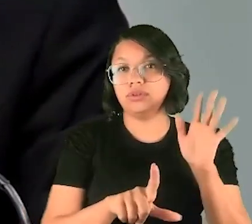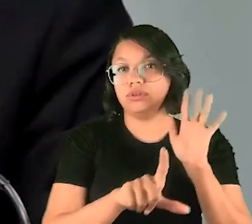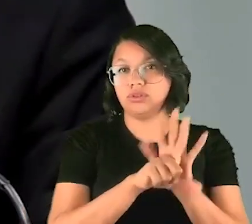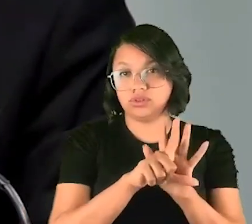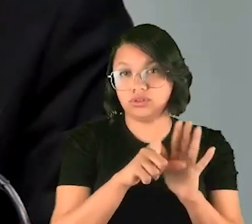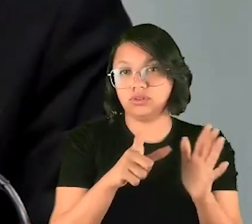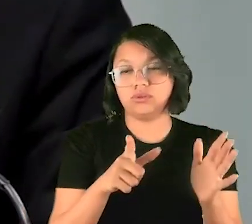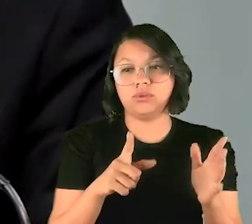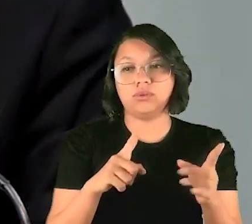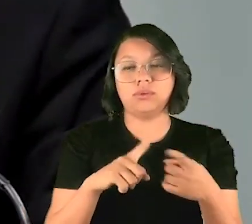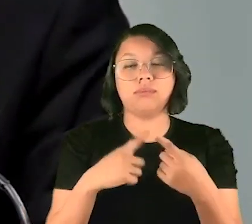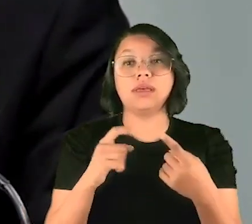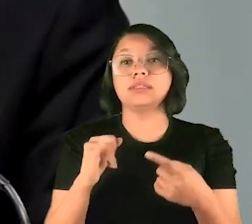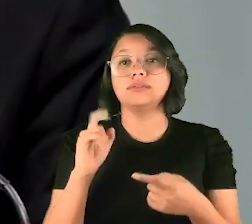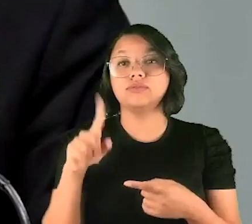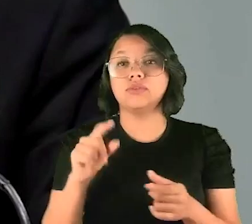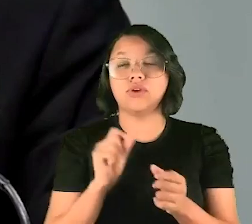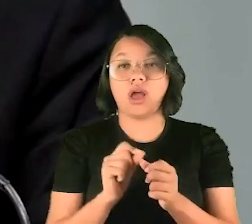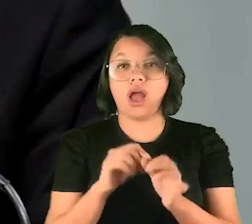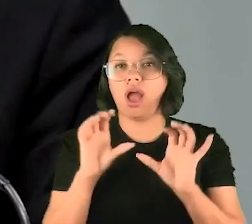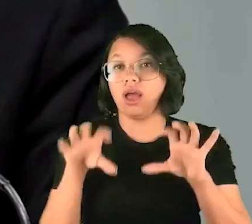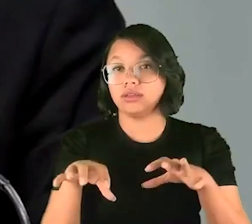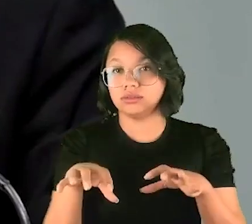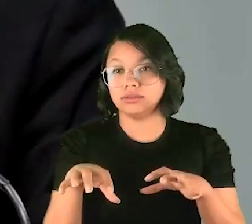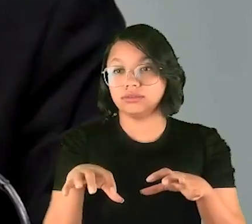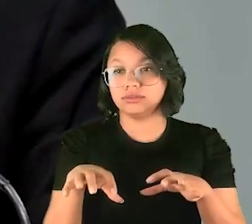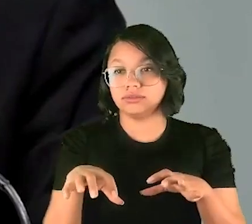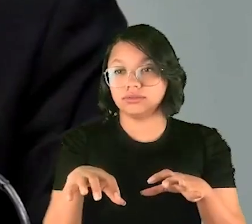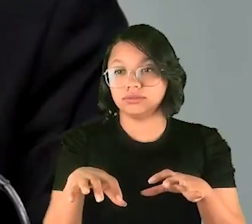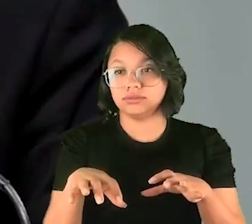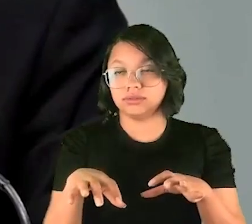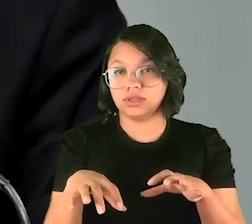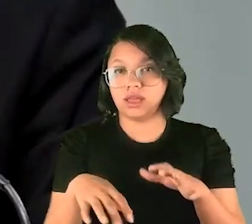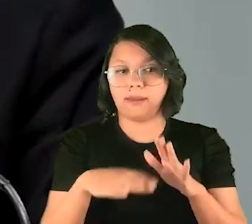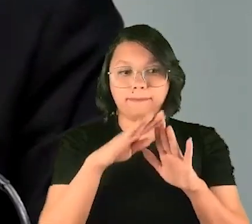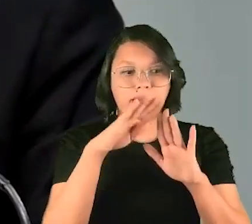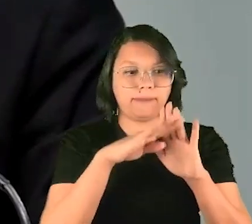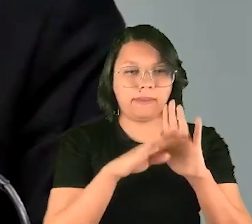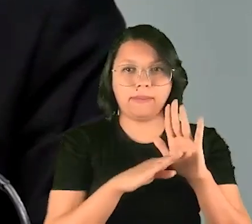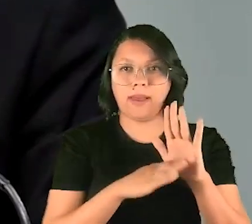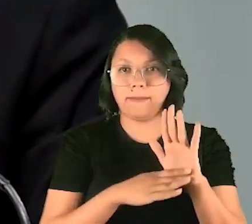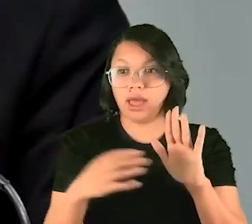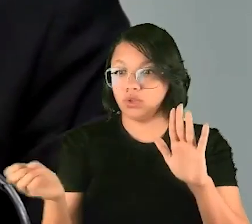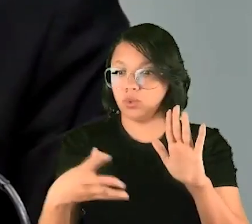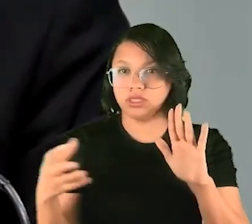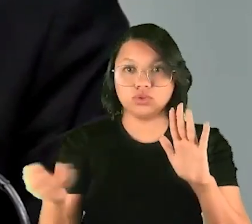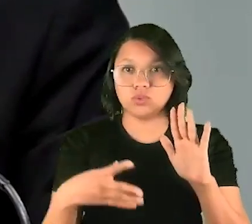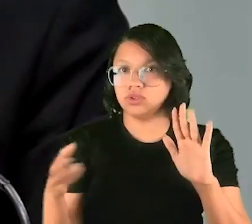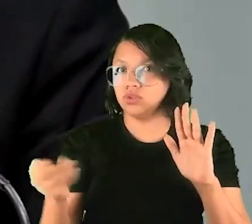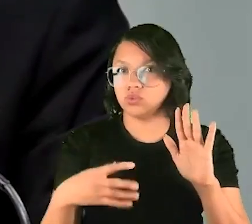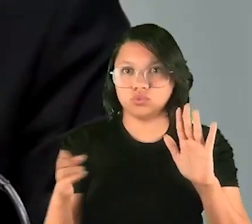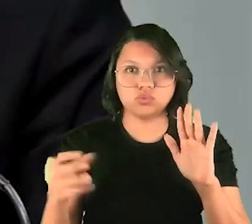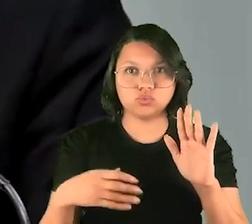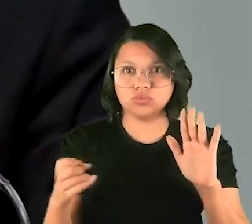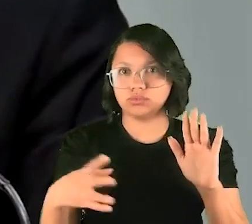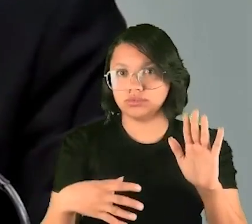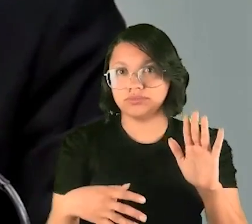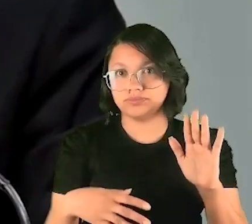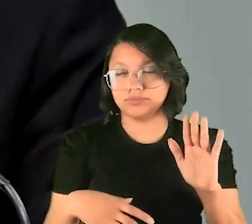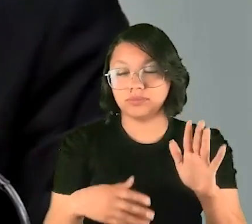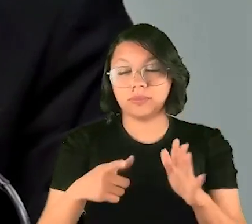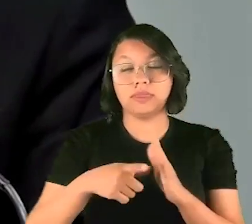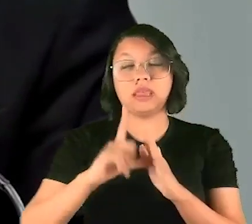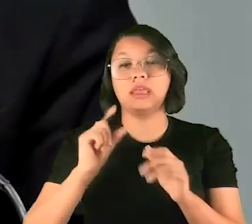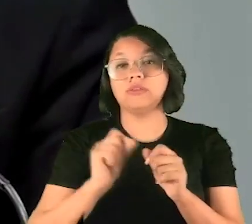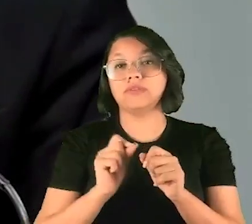decisão do legislador, né? Mas nós achamos que, se for feito dessa maneira, o rol tem que ser atualizado em tempo